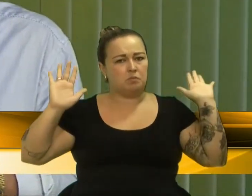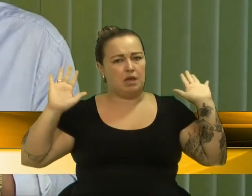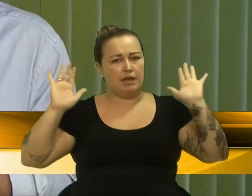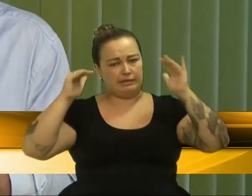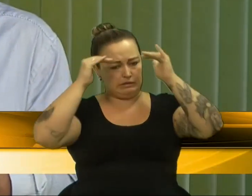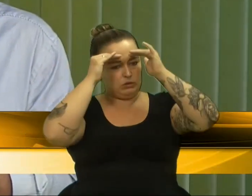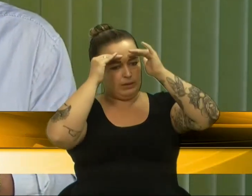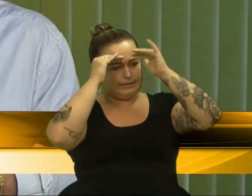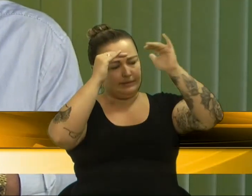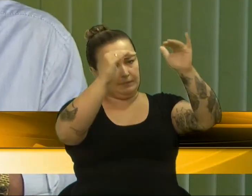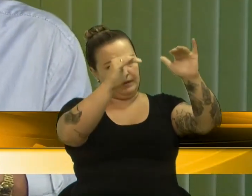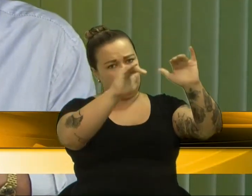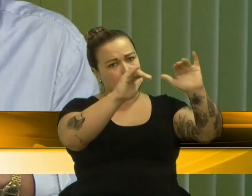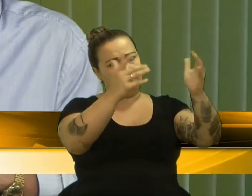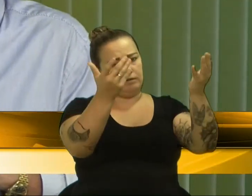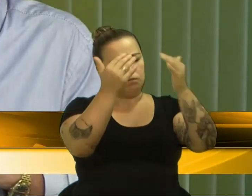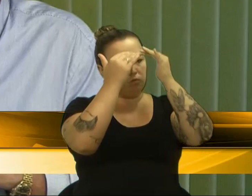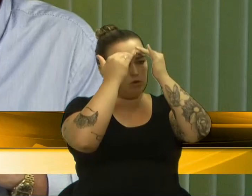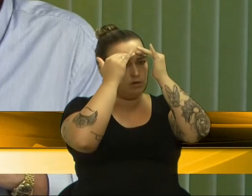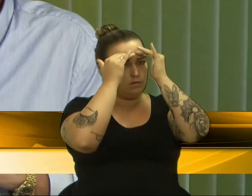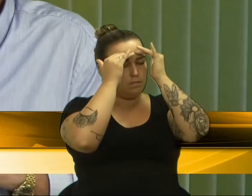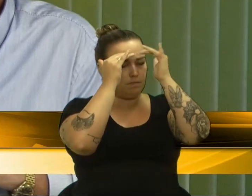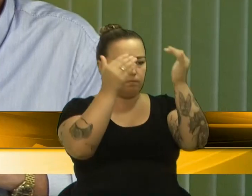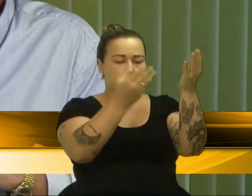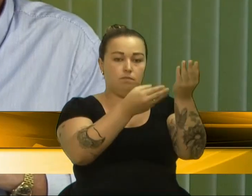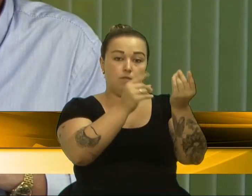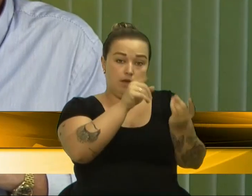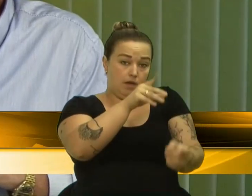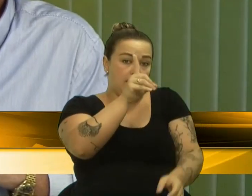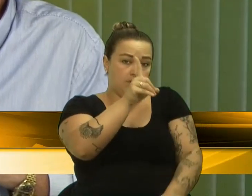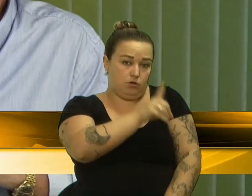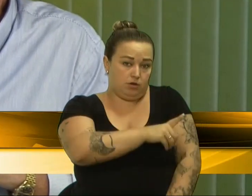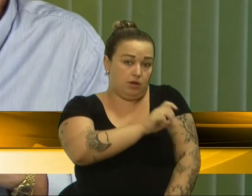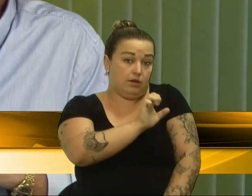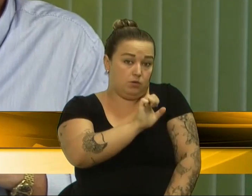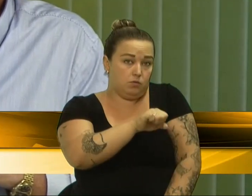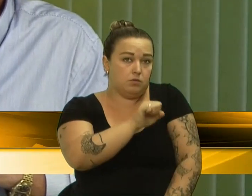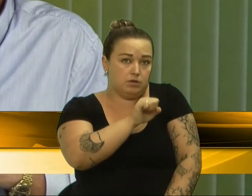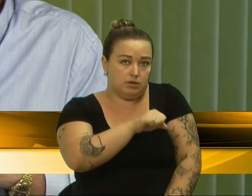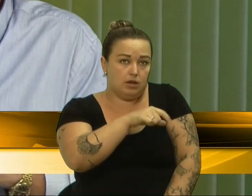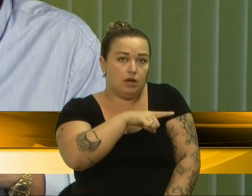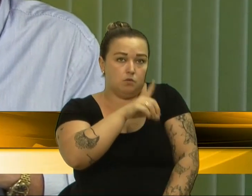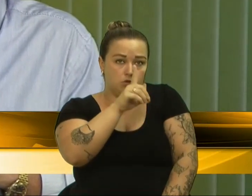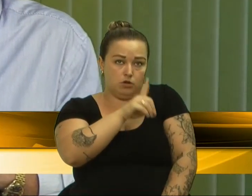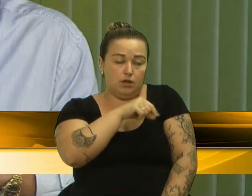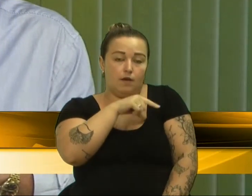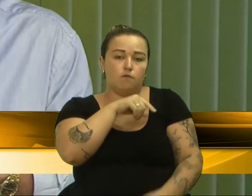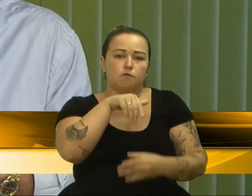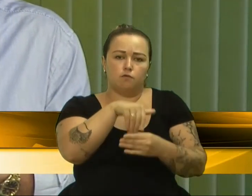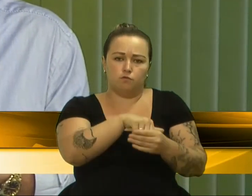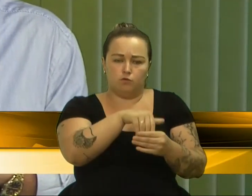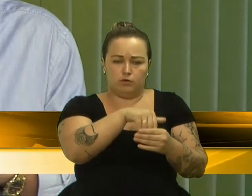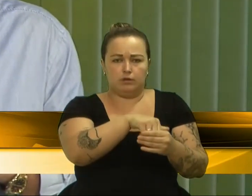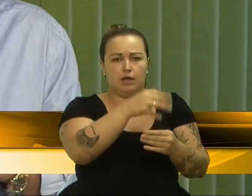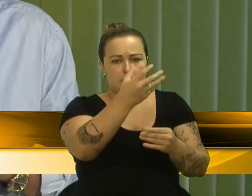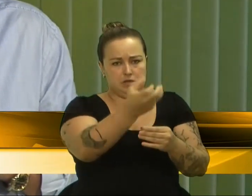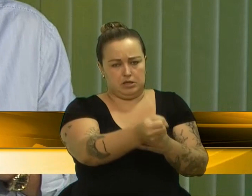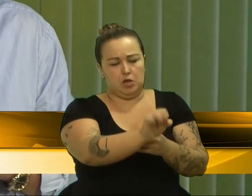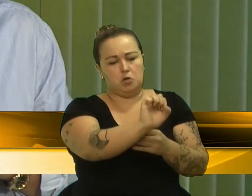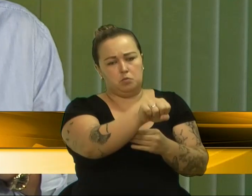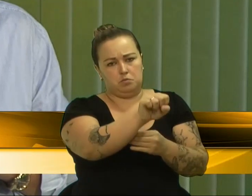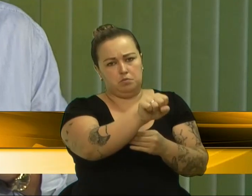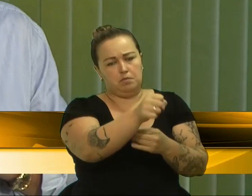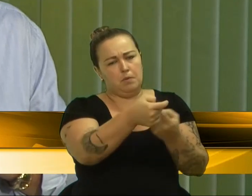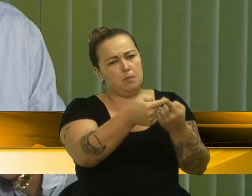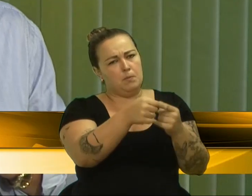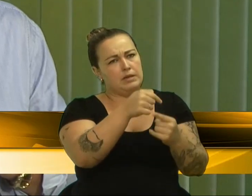e muito, né, o vereador aí, né? Eu acho que é um direito, né? Certamente votarei a favor dele, né? Mas eu percebo